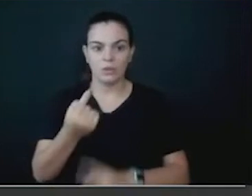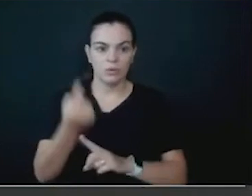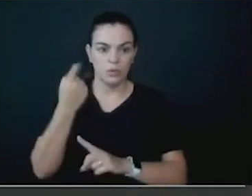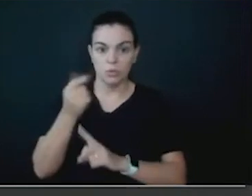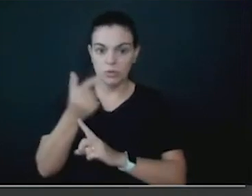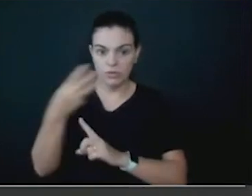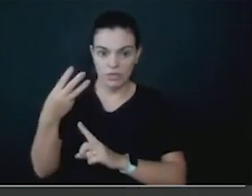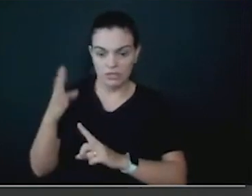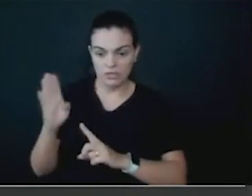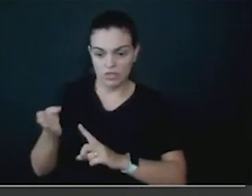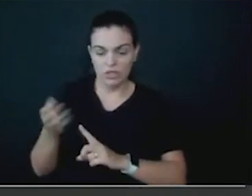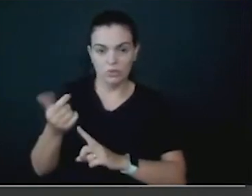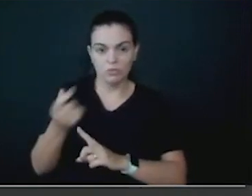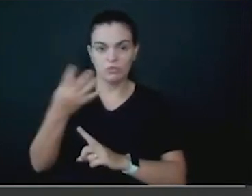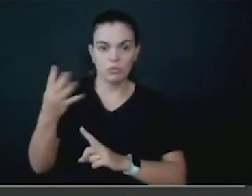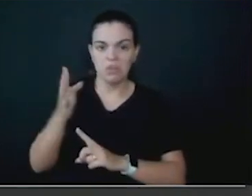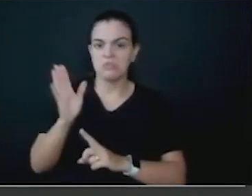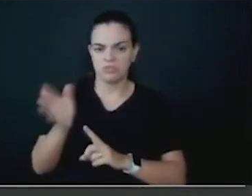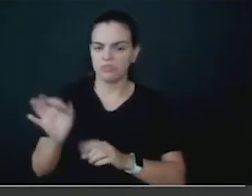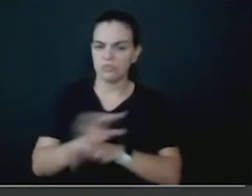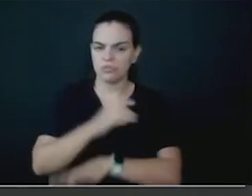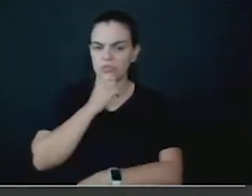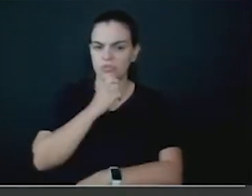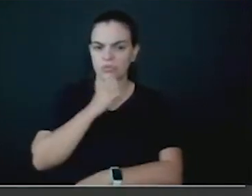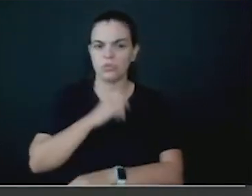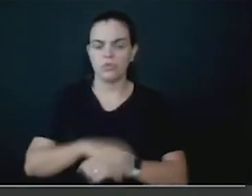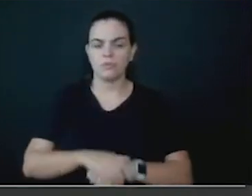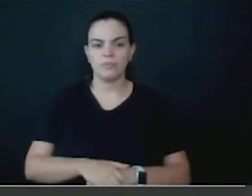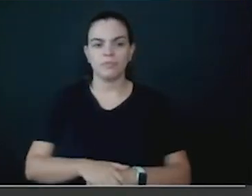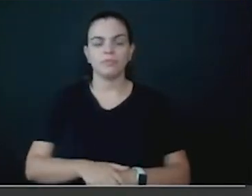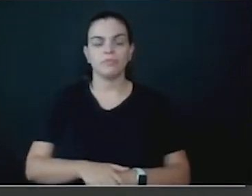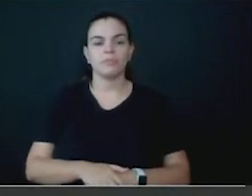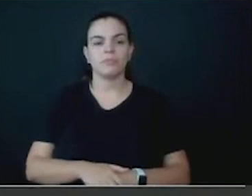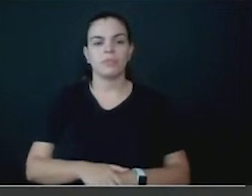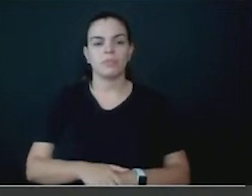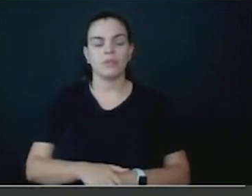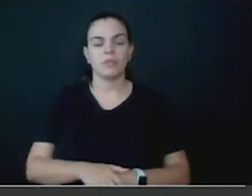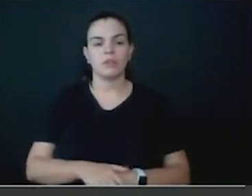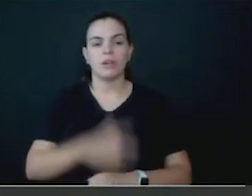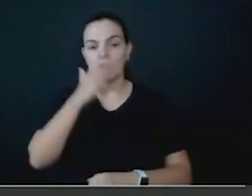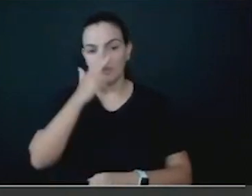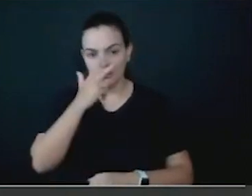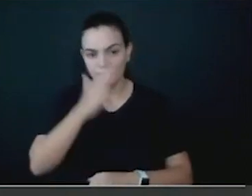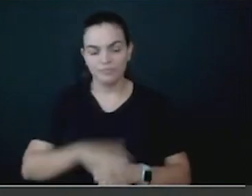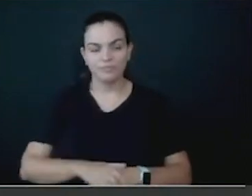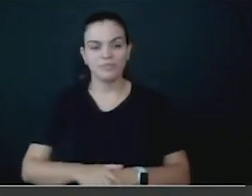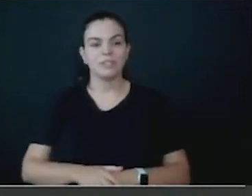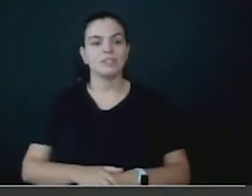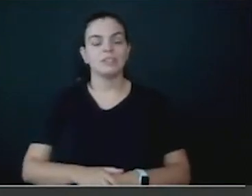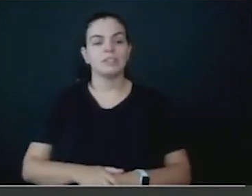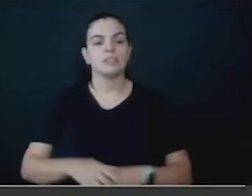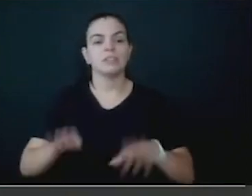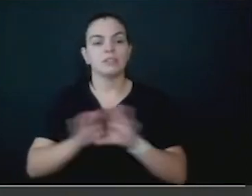100% dos projetos executivos dos equipamentos, 25%, porque a gente primeiro precisa mexer na questão do terreno, né, que são